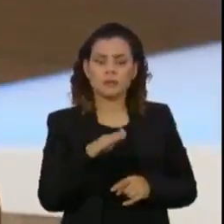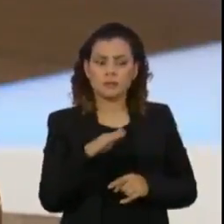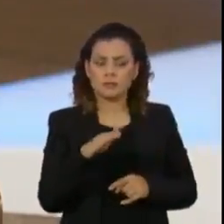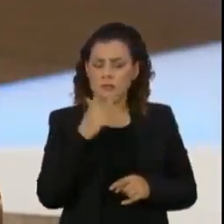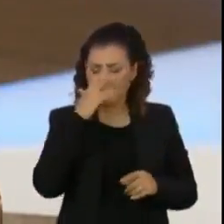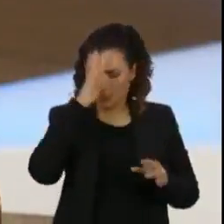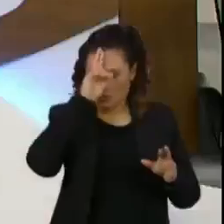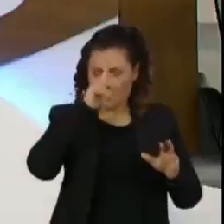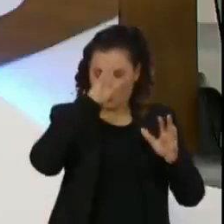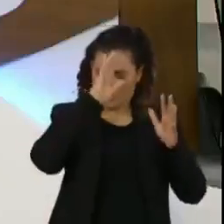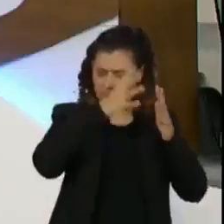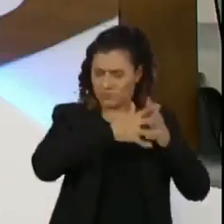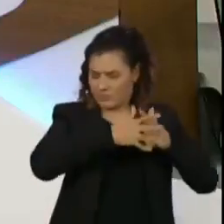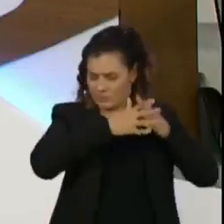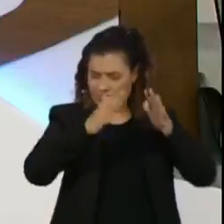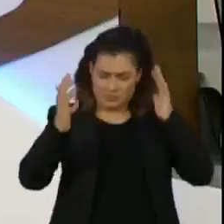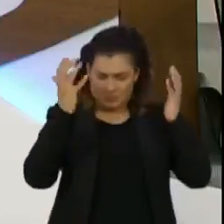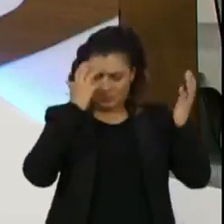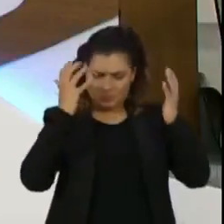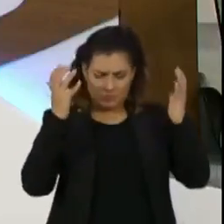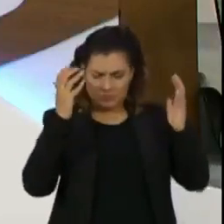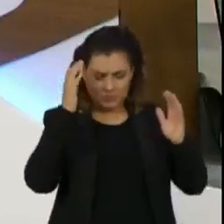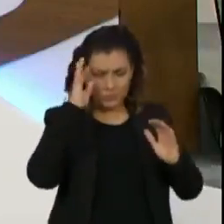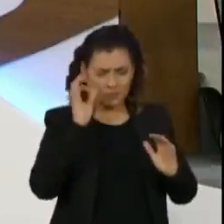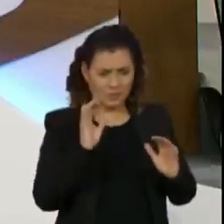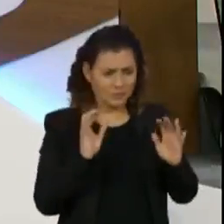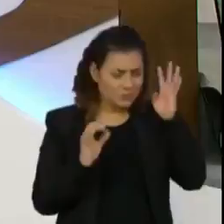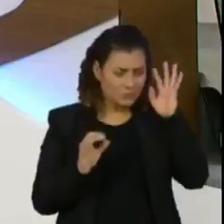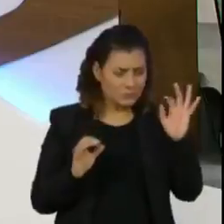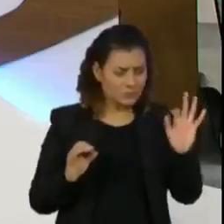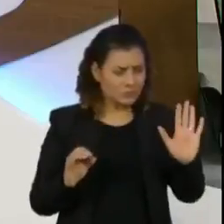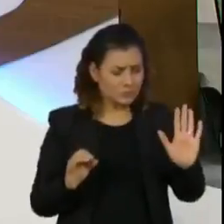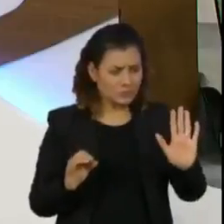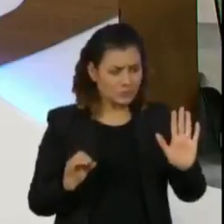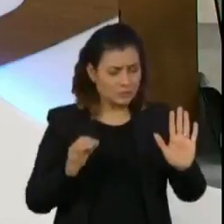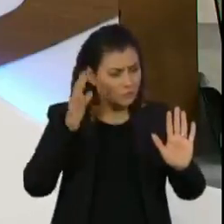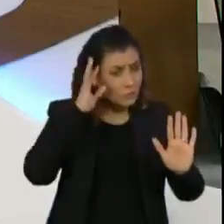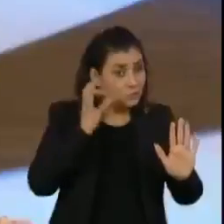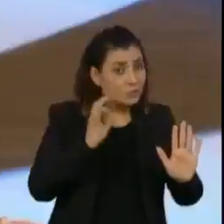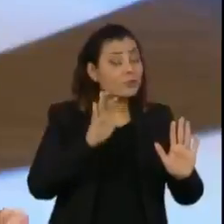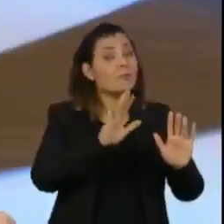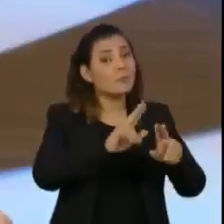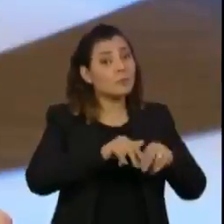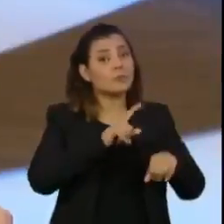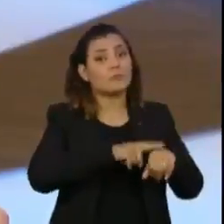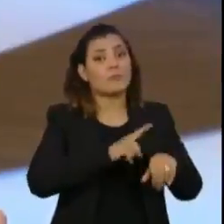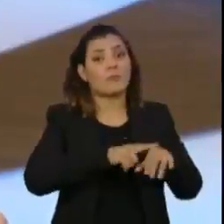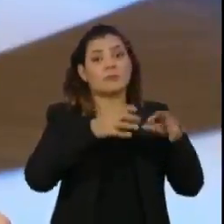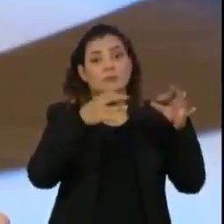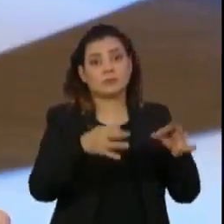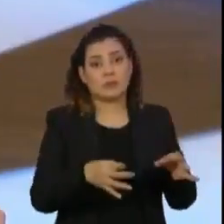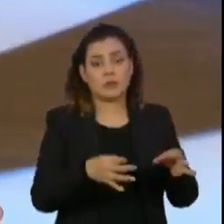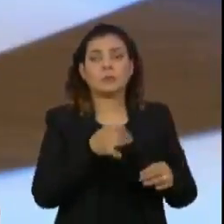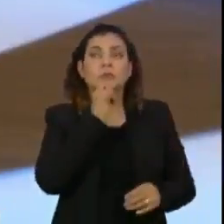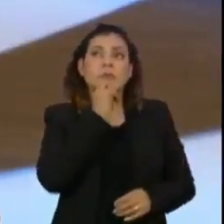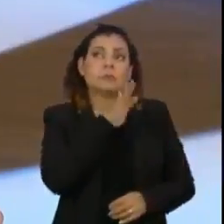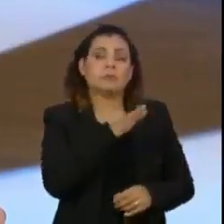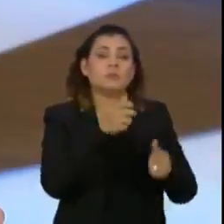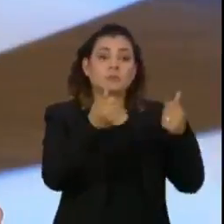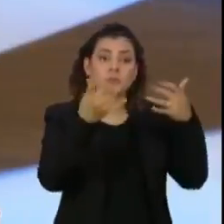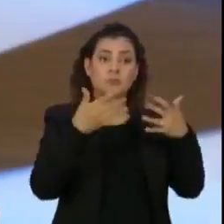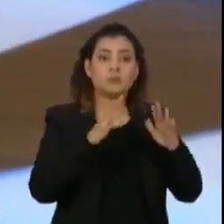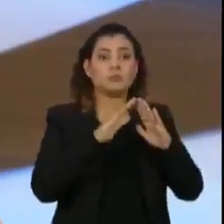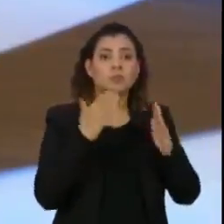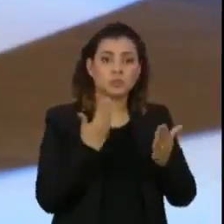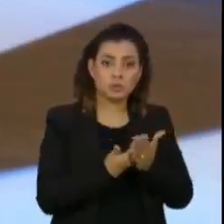uma confusão na cabeça delas que elas não sabem mais nada. Então, nós temos que ter o tempo certo. Agora, quando você falar